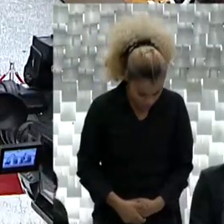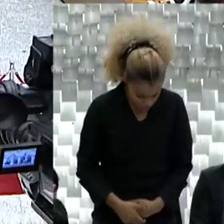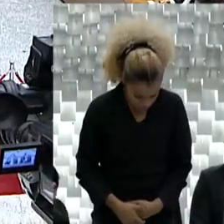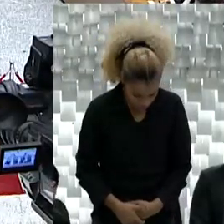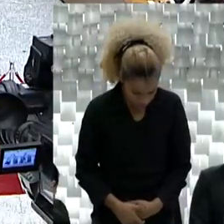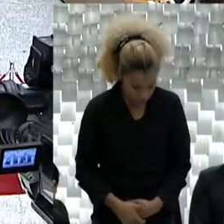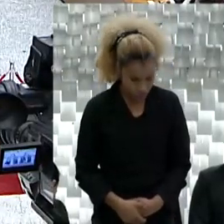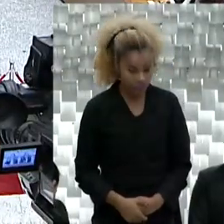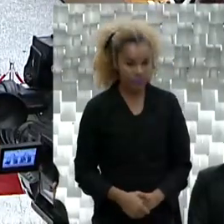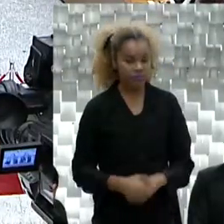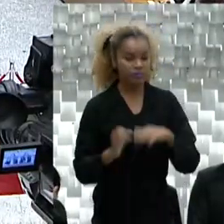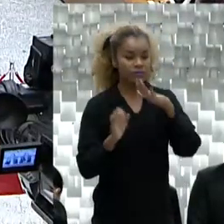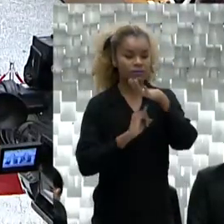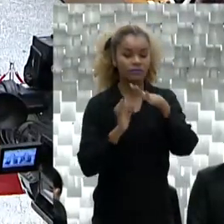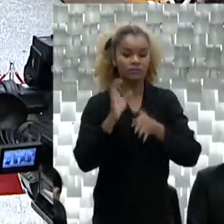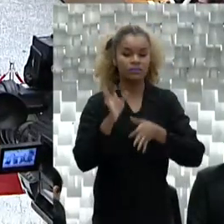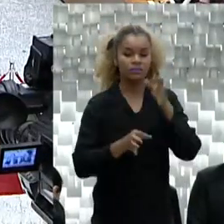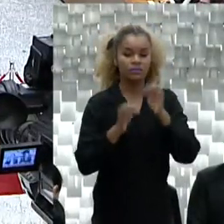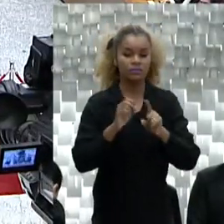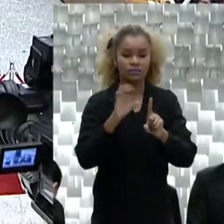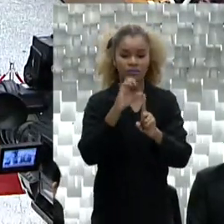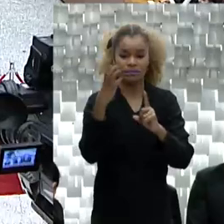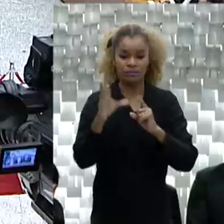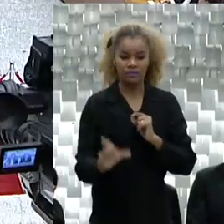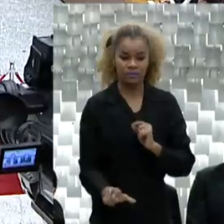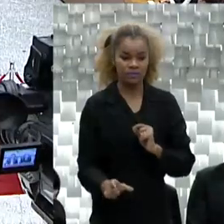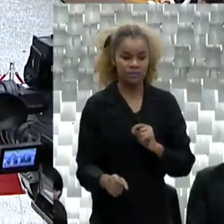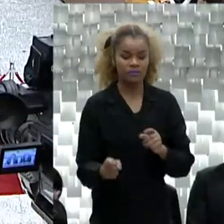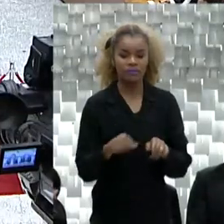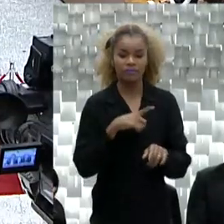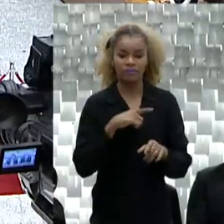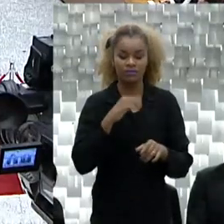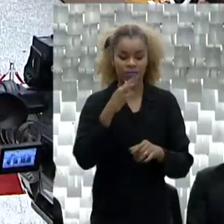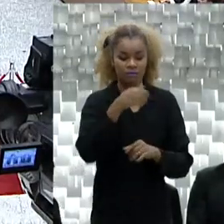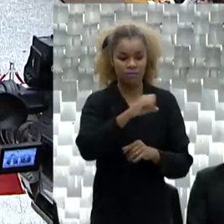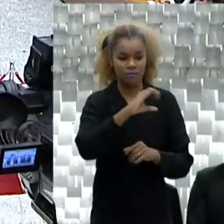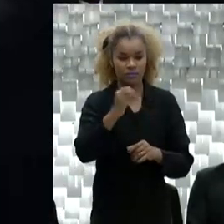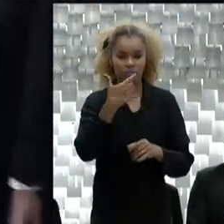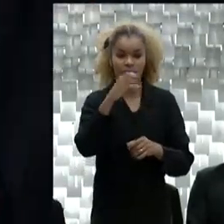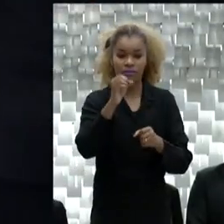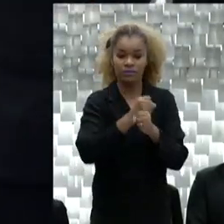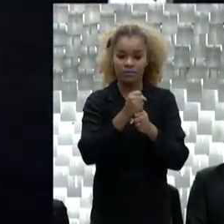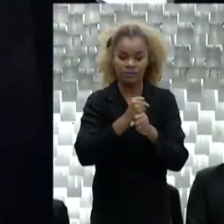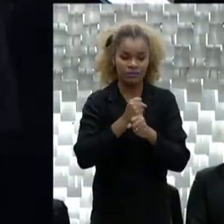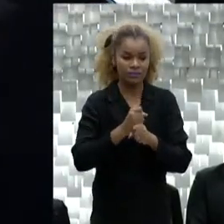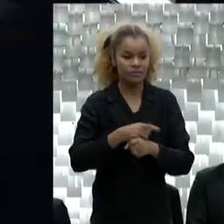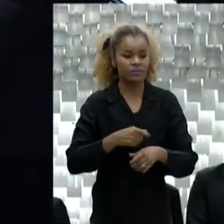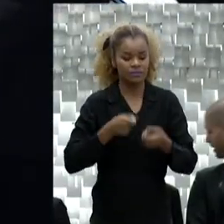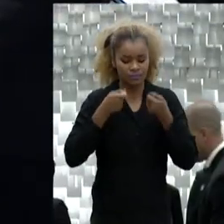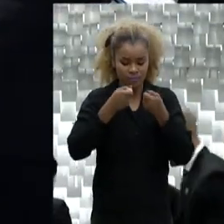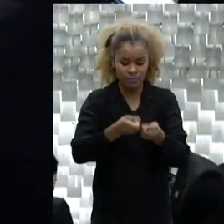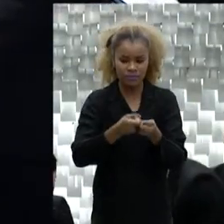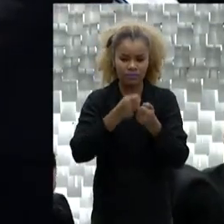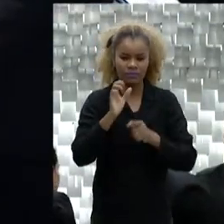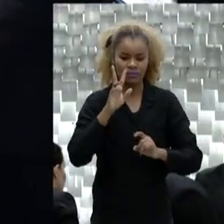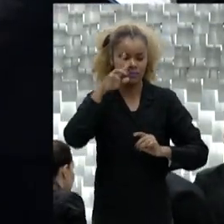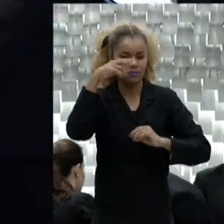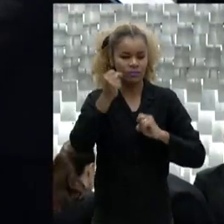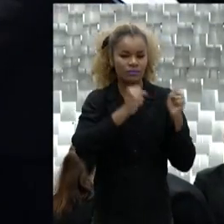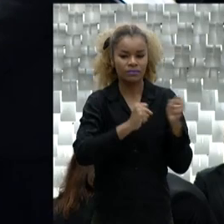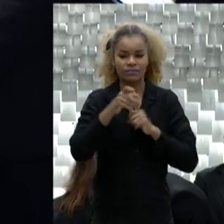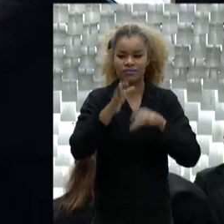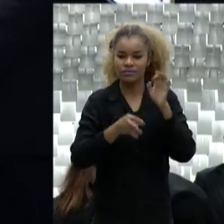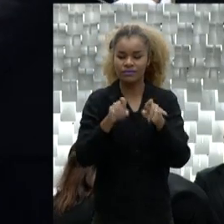O Instituto Justiça e Cidadania completará em maio 10 anos dedicados ao fortalecimento do Poder Judiciário e